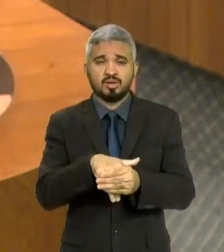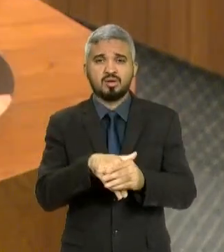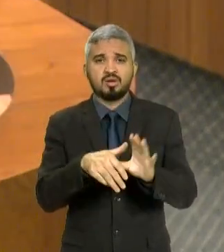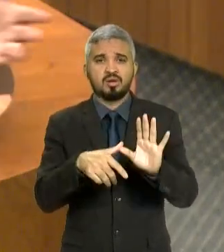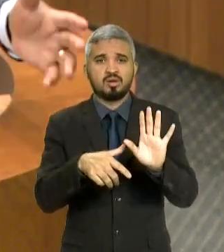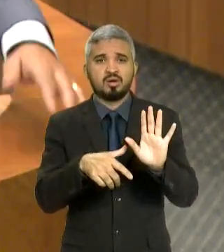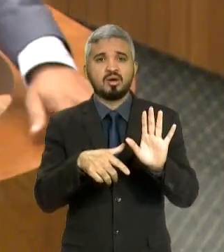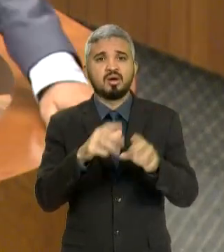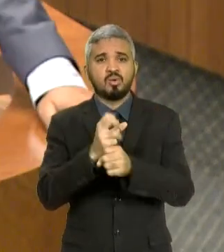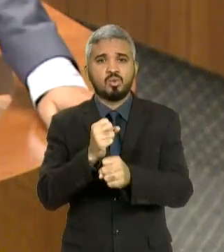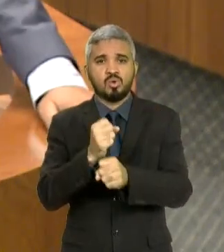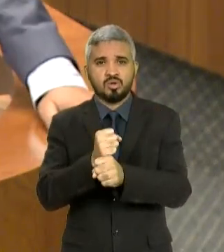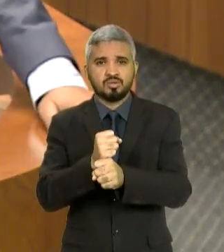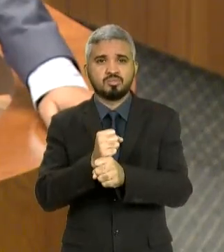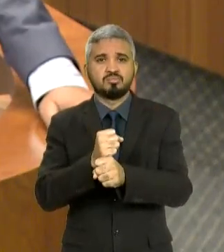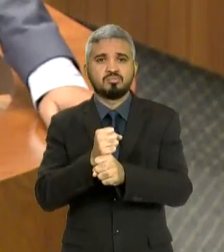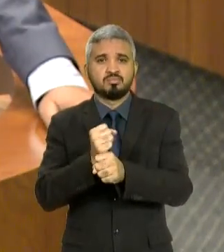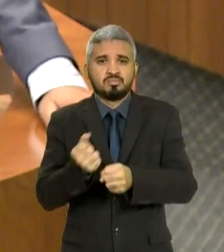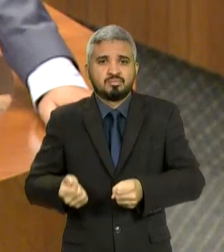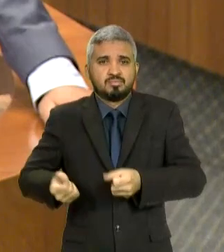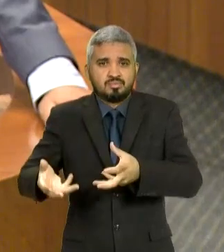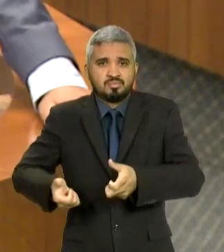mas essa legislatura,